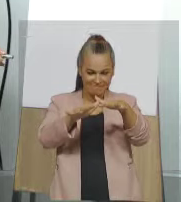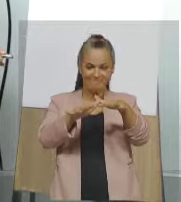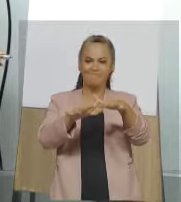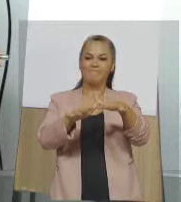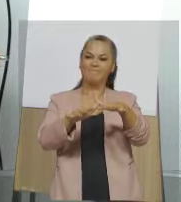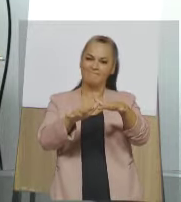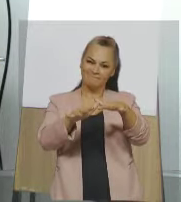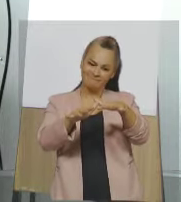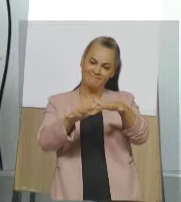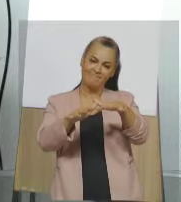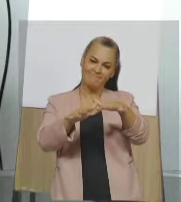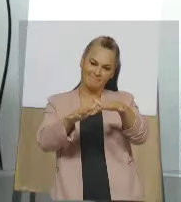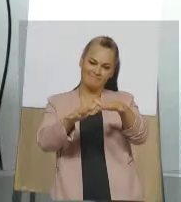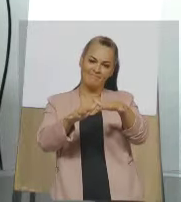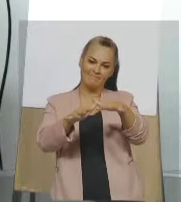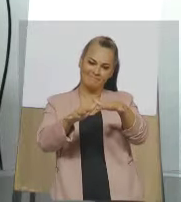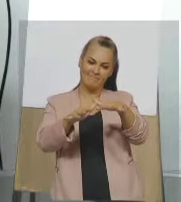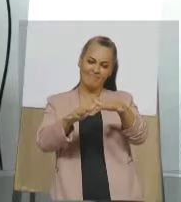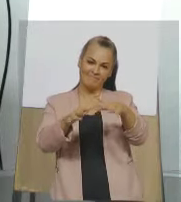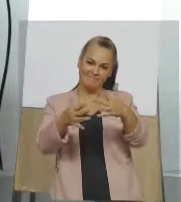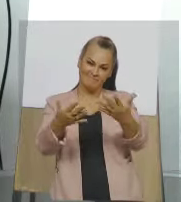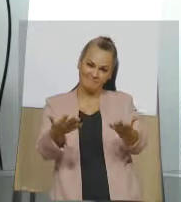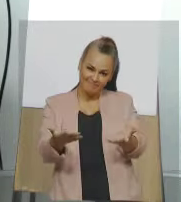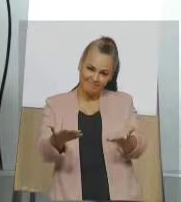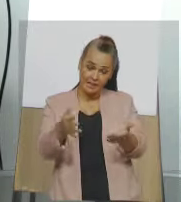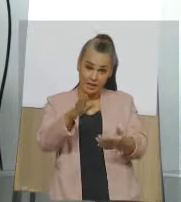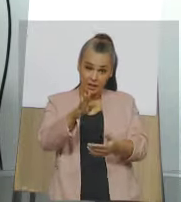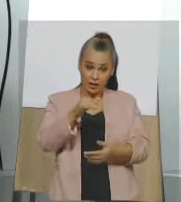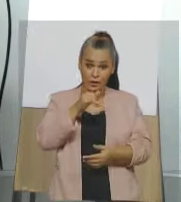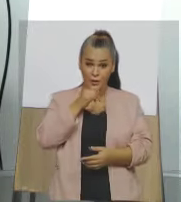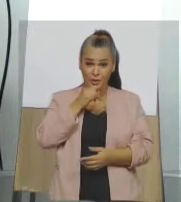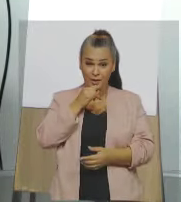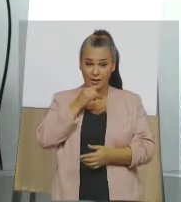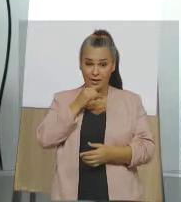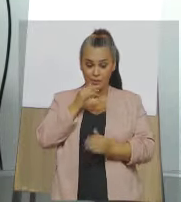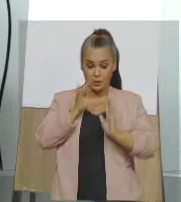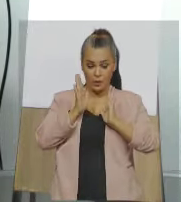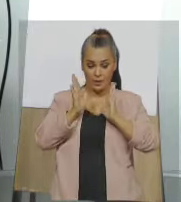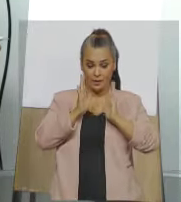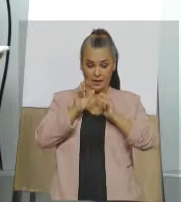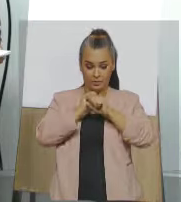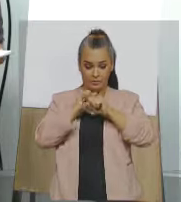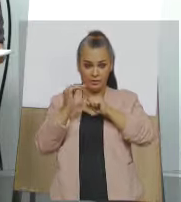essas dificuldades que a gente já vivia antes. De uma hora para outra,